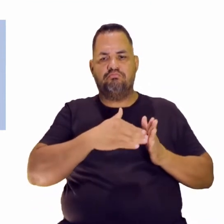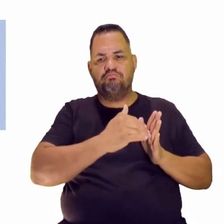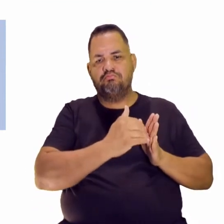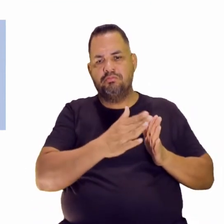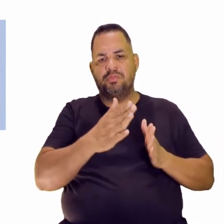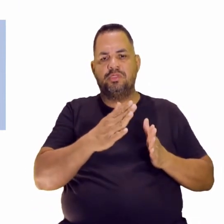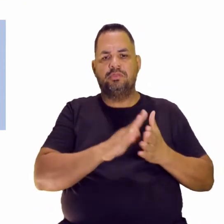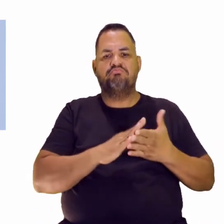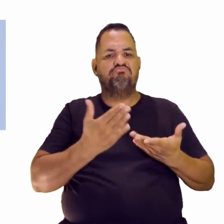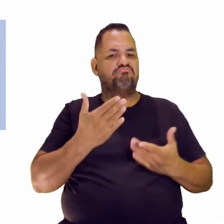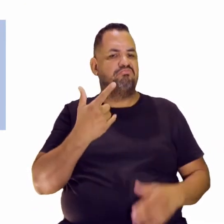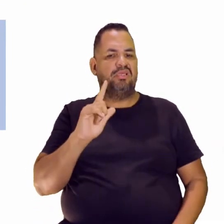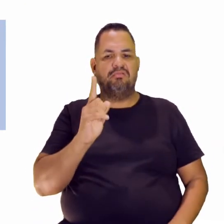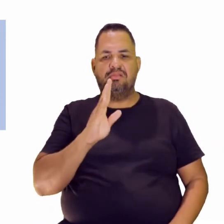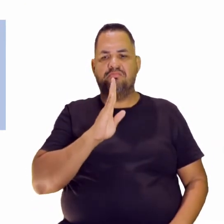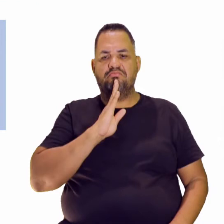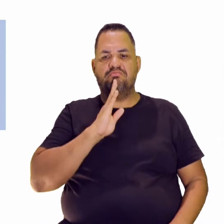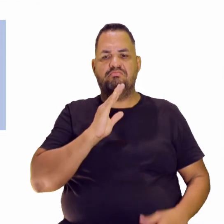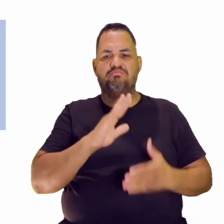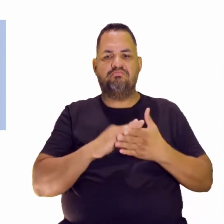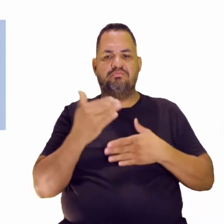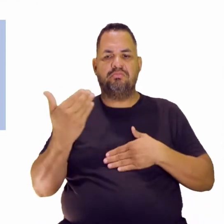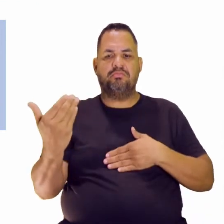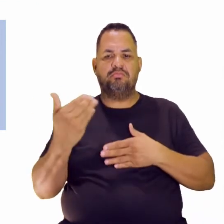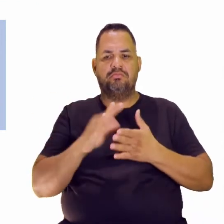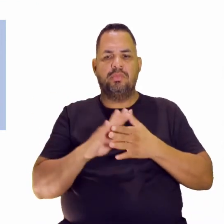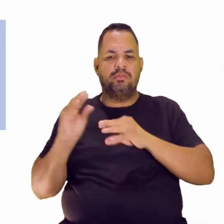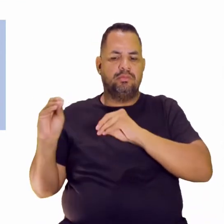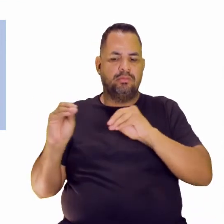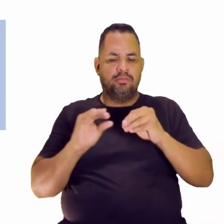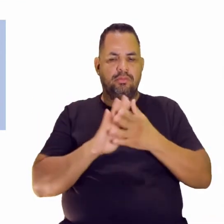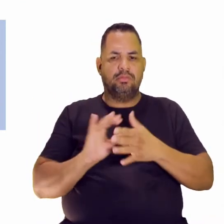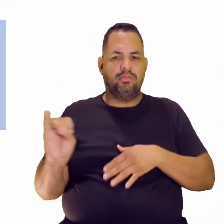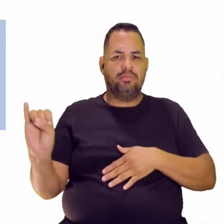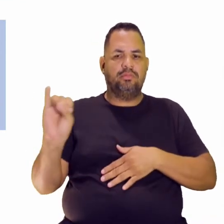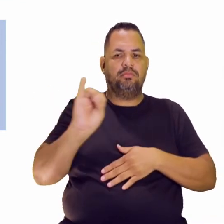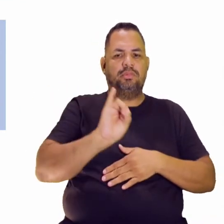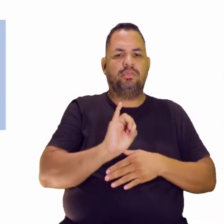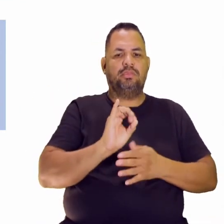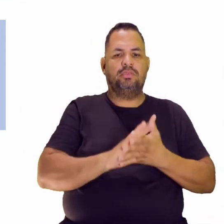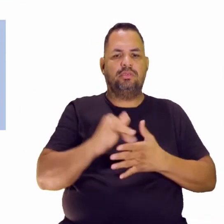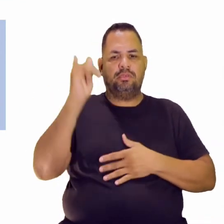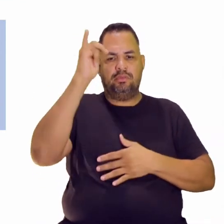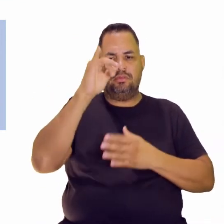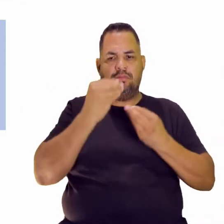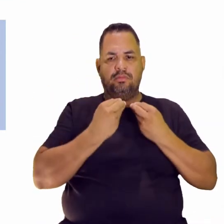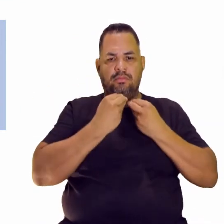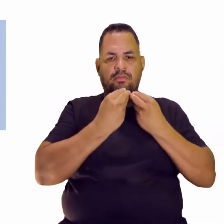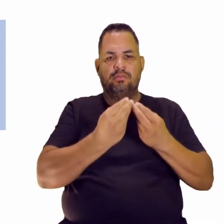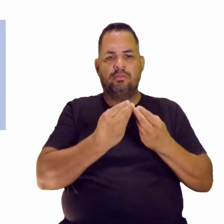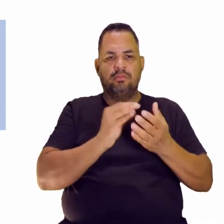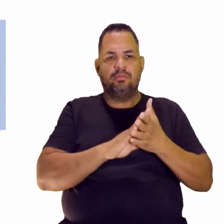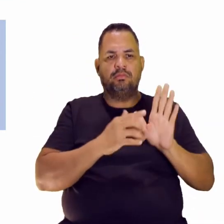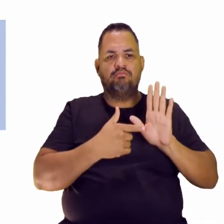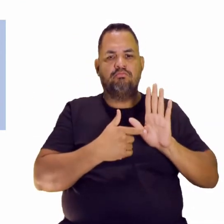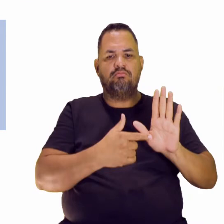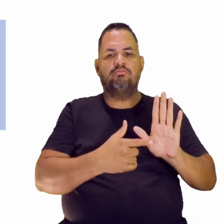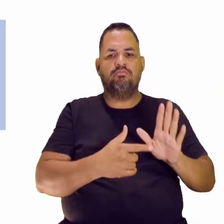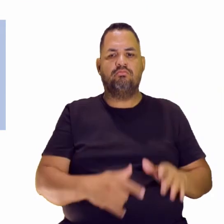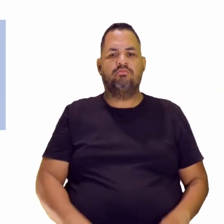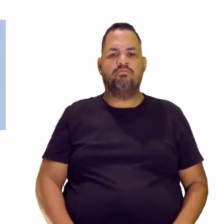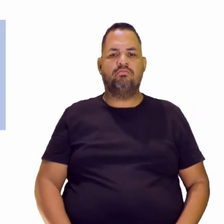excluído e desconhecido. Era um imigrante italiano que pediu para posar para ela,